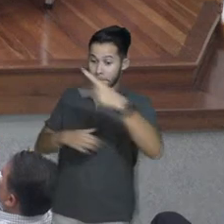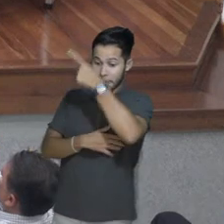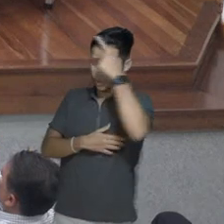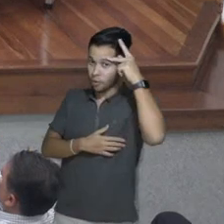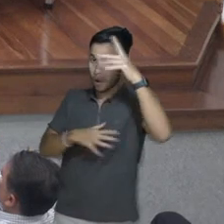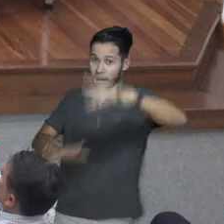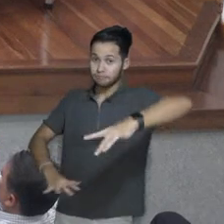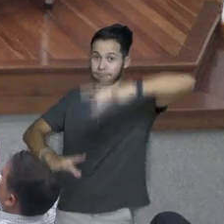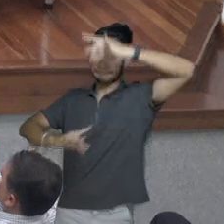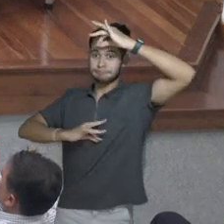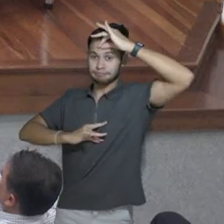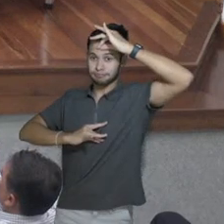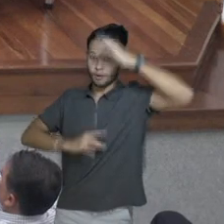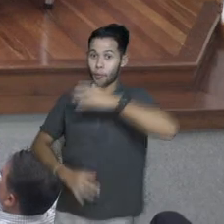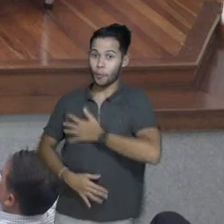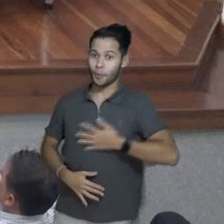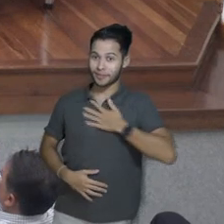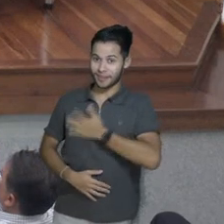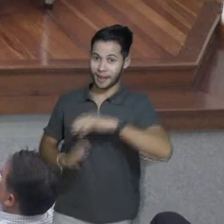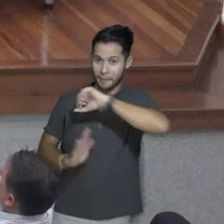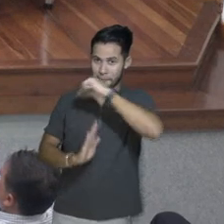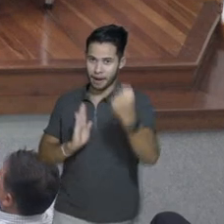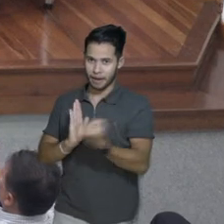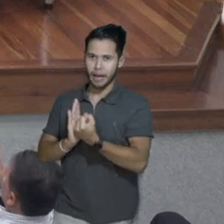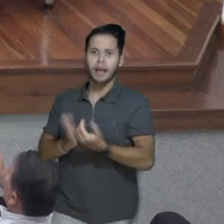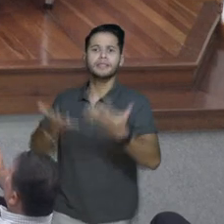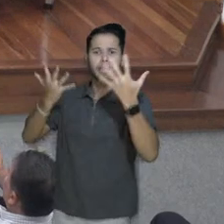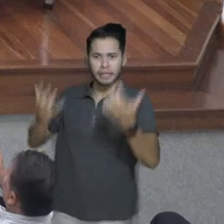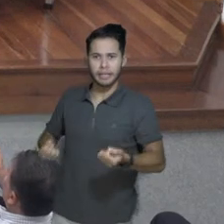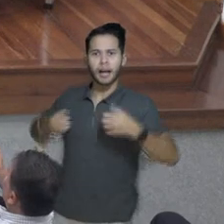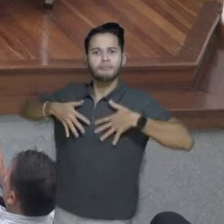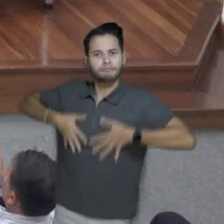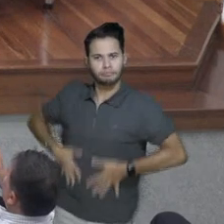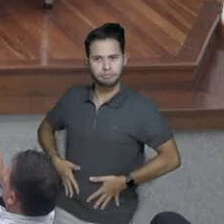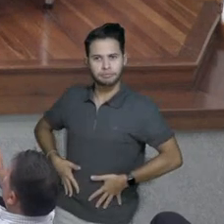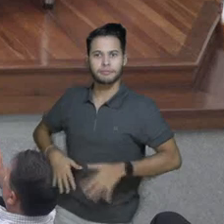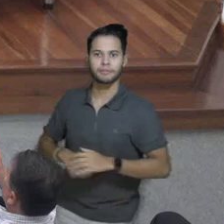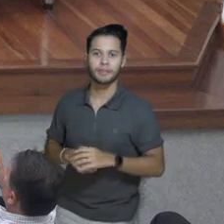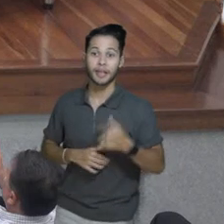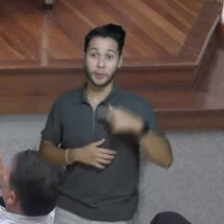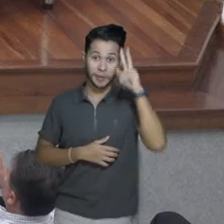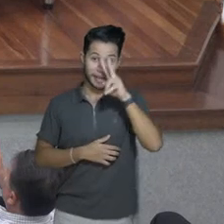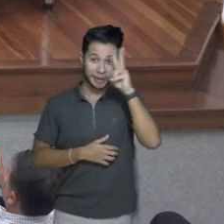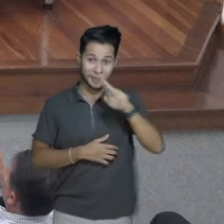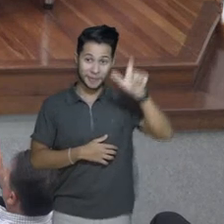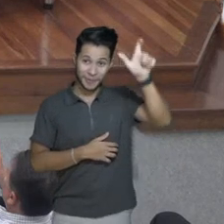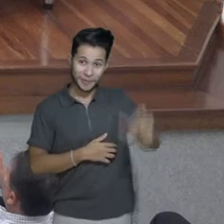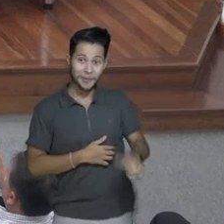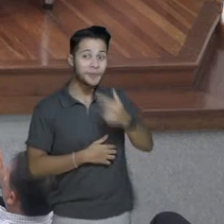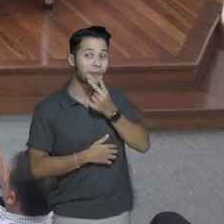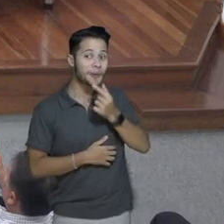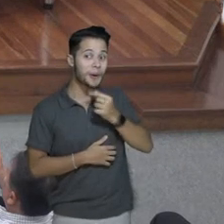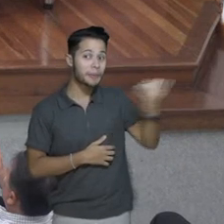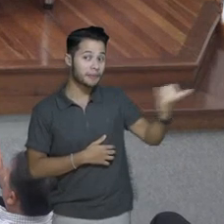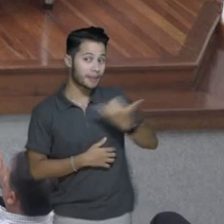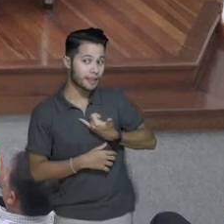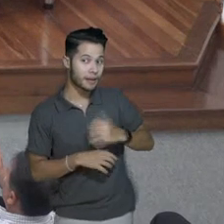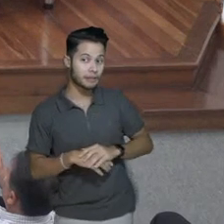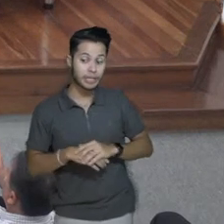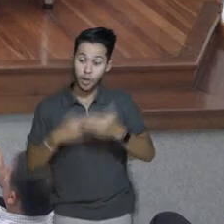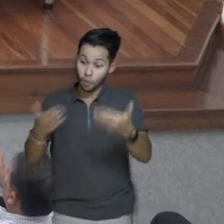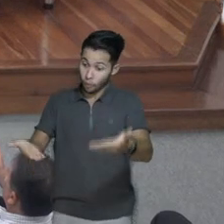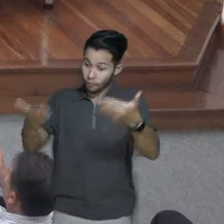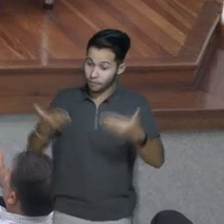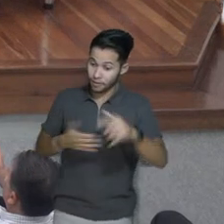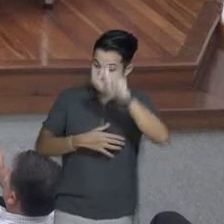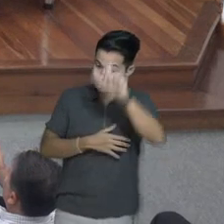era essa fazer uma marca que a gente possa vestir a camiseta e eu me lembro que ele falava assim pô convida alguém e eu achando assim